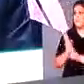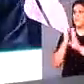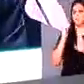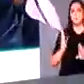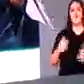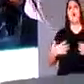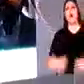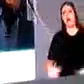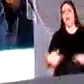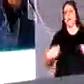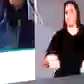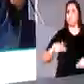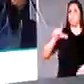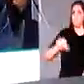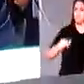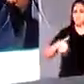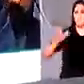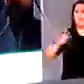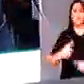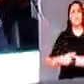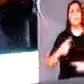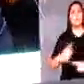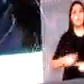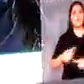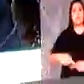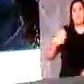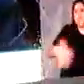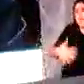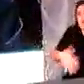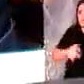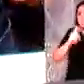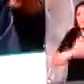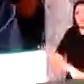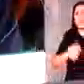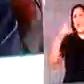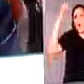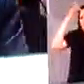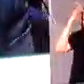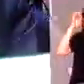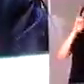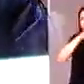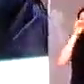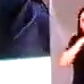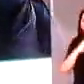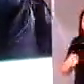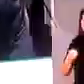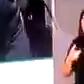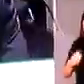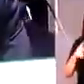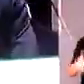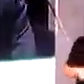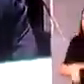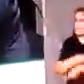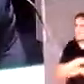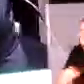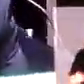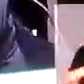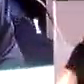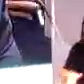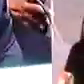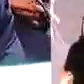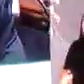mais, porque são porcentagem e impostos de juros absurdos que cobram o povo. Chega, chega,